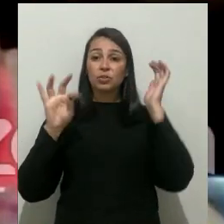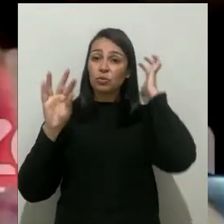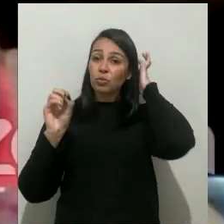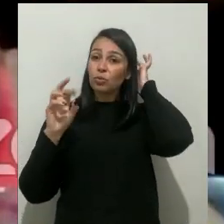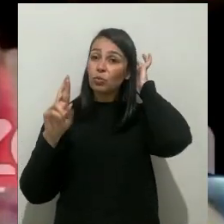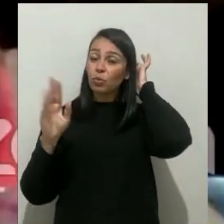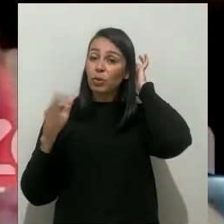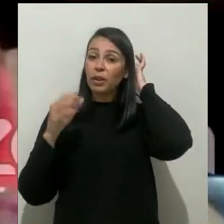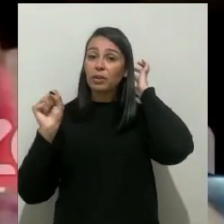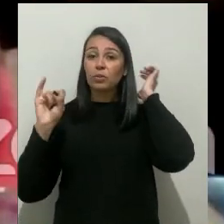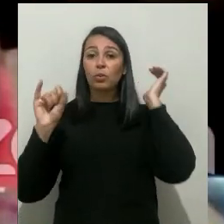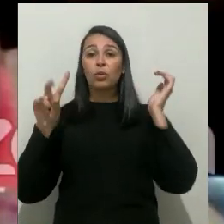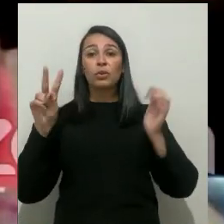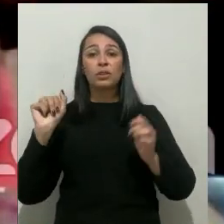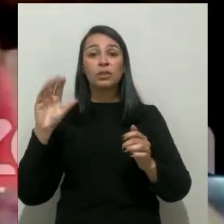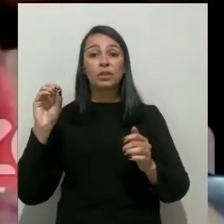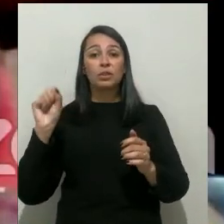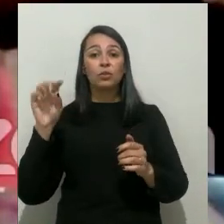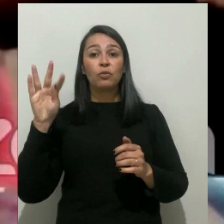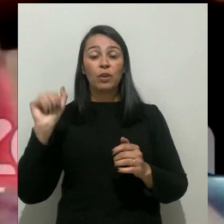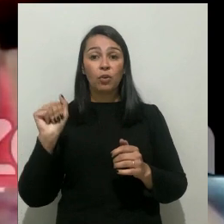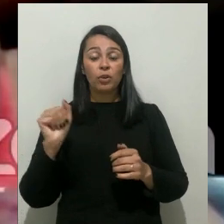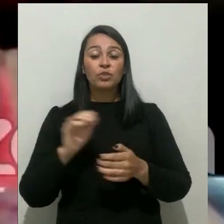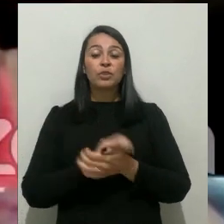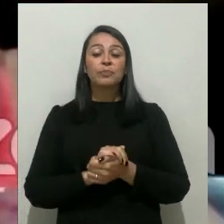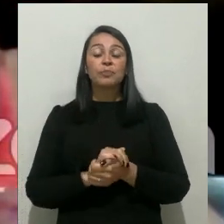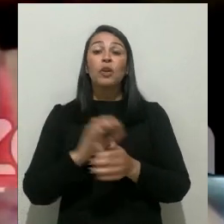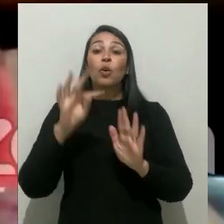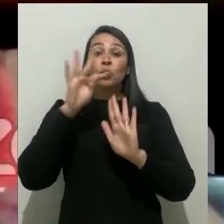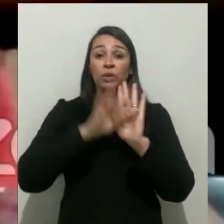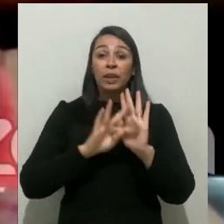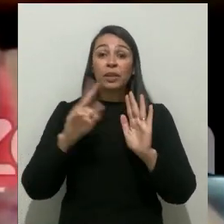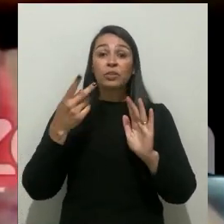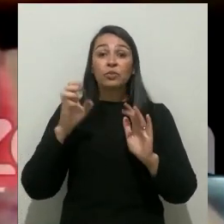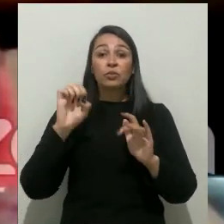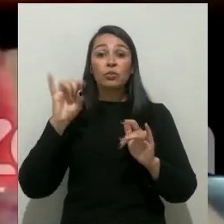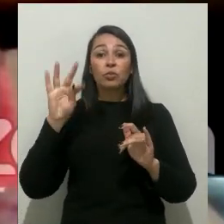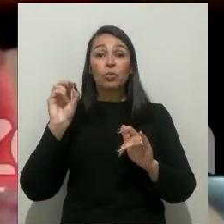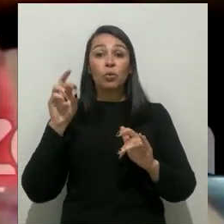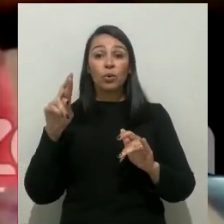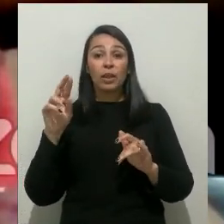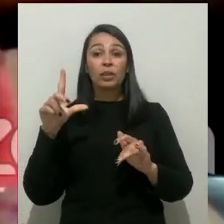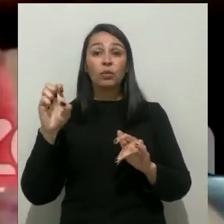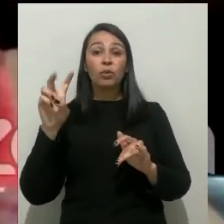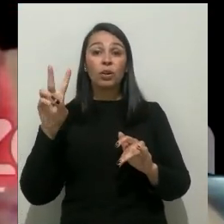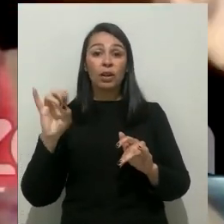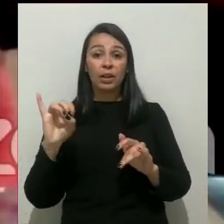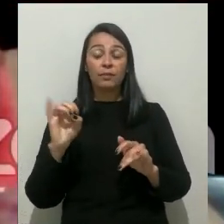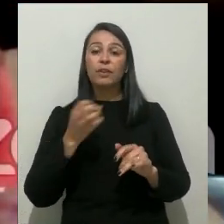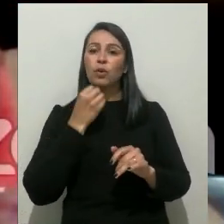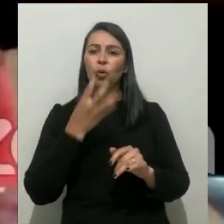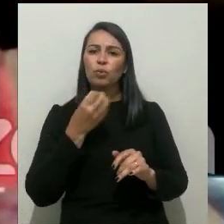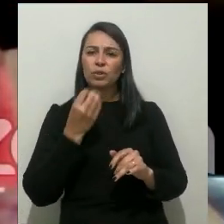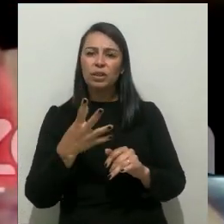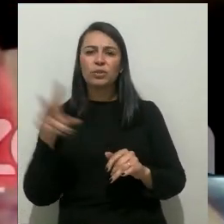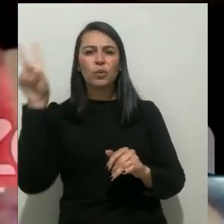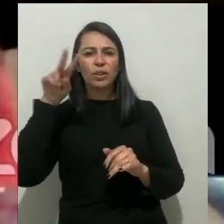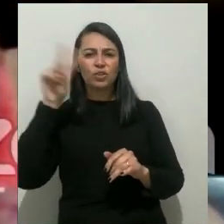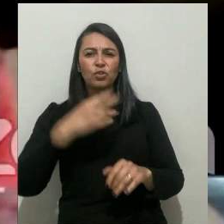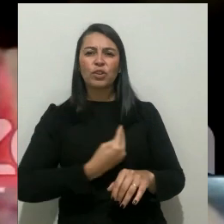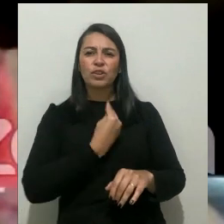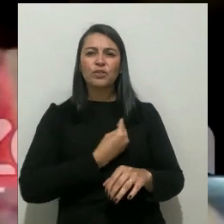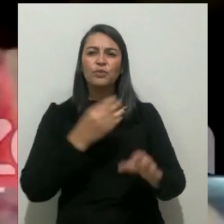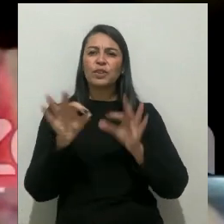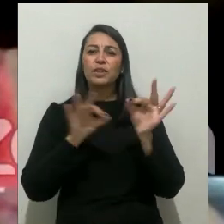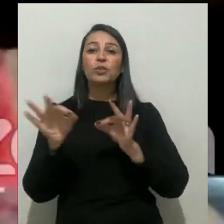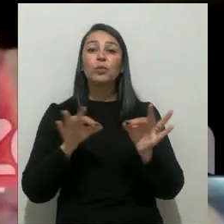Silva Costa, o texto do Heitor Lévy, né, colocando a sua trajetória de vida nesse projeto. Heitor Lévy,